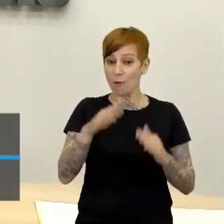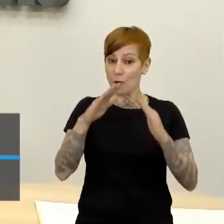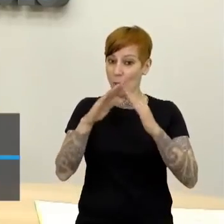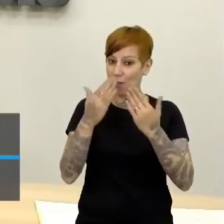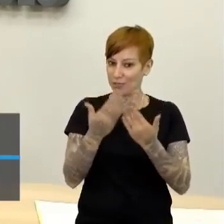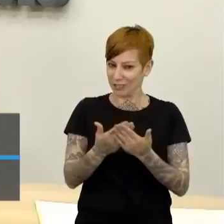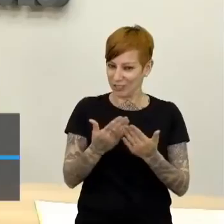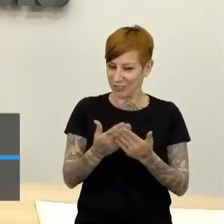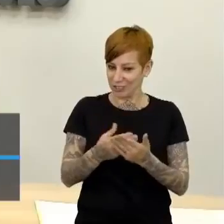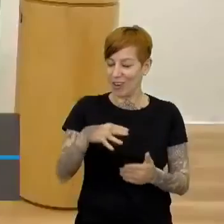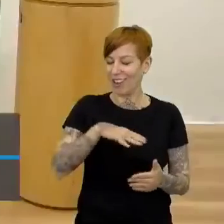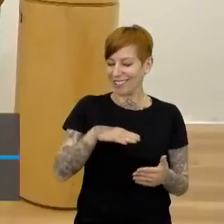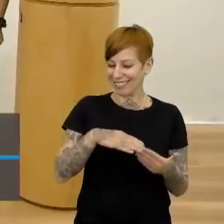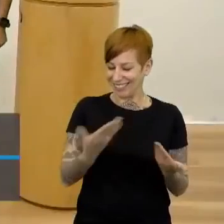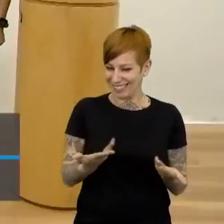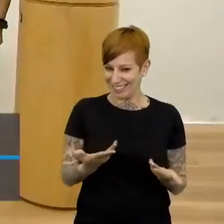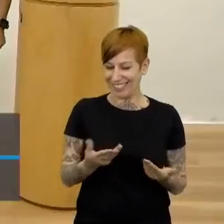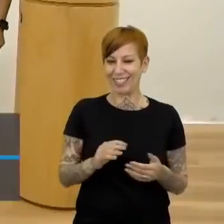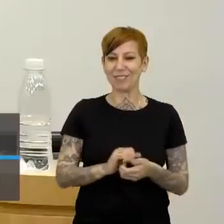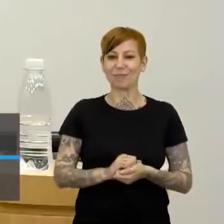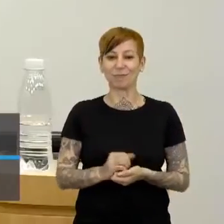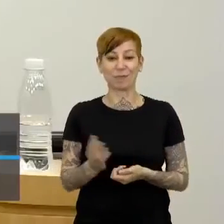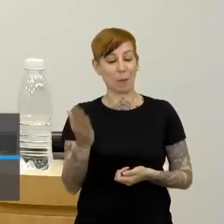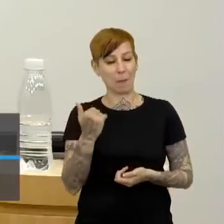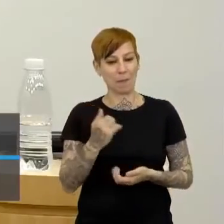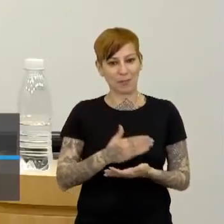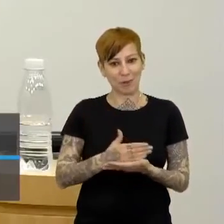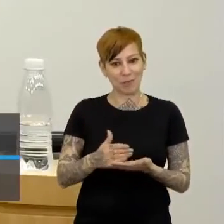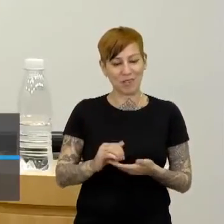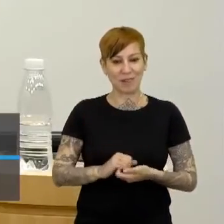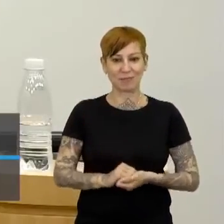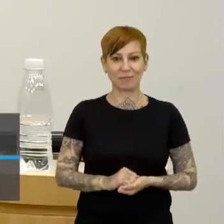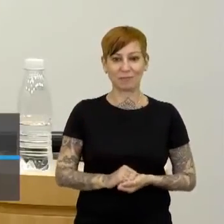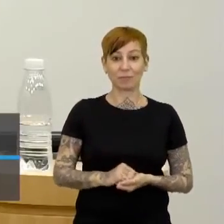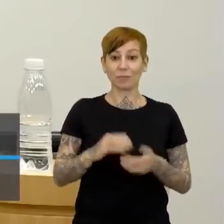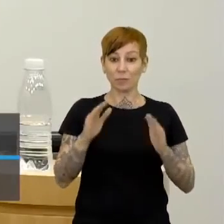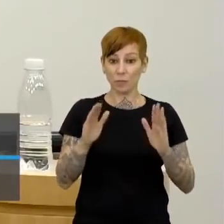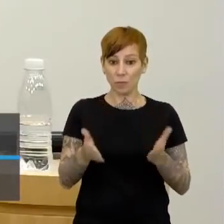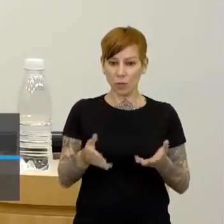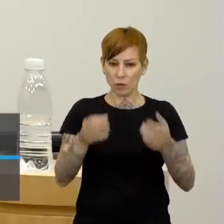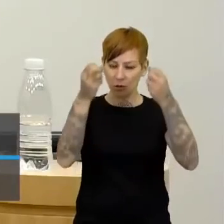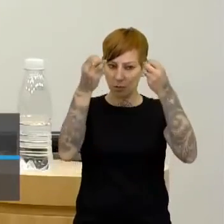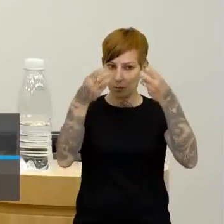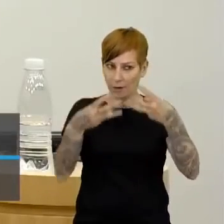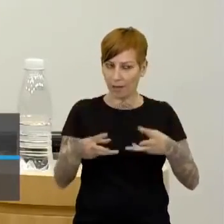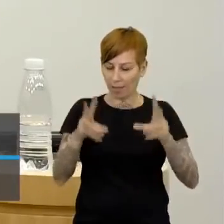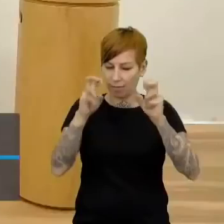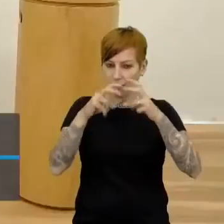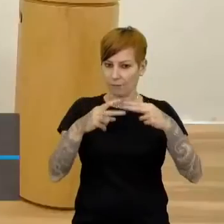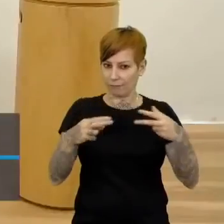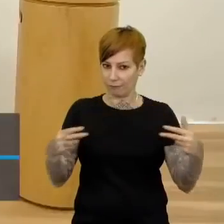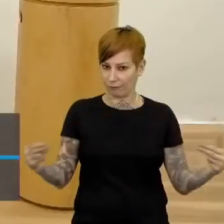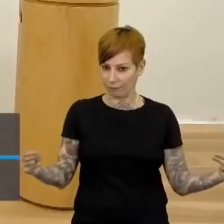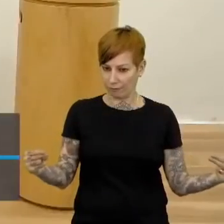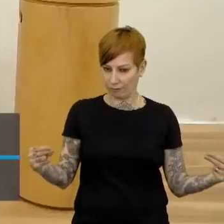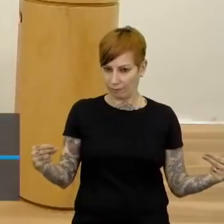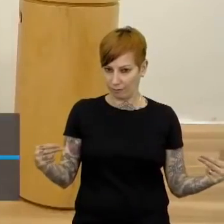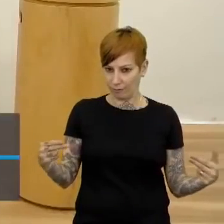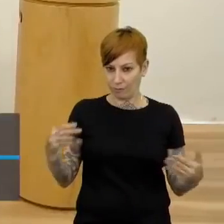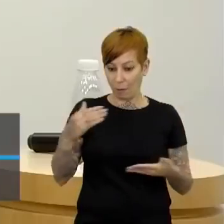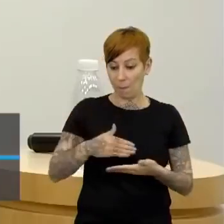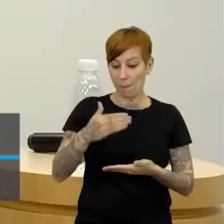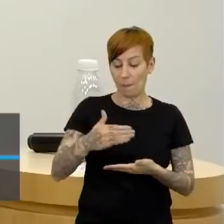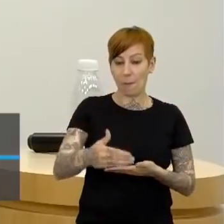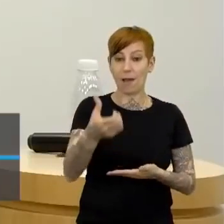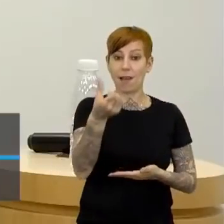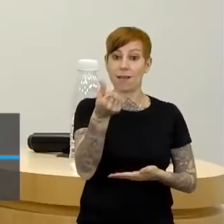gente daqueles créditos never Vale e bora começar Então hoje a gente vai falar muita coisa e ao longo dessa sequência